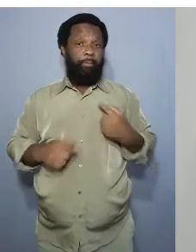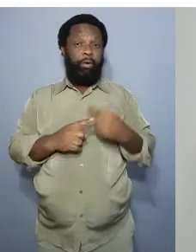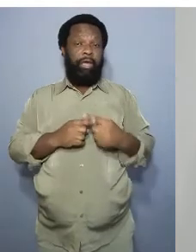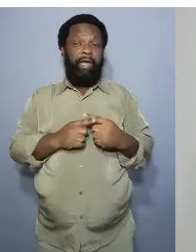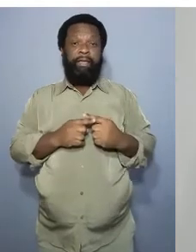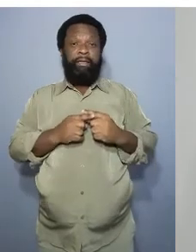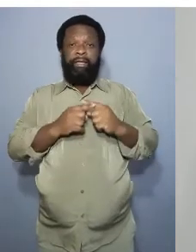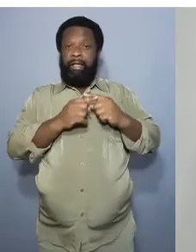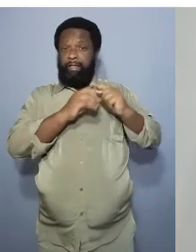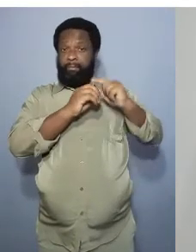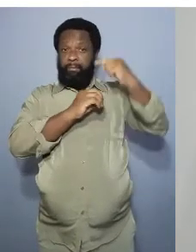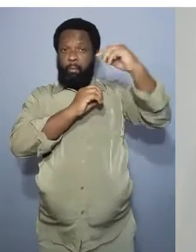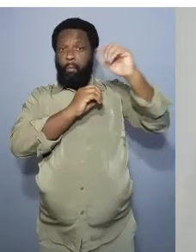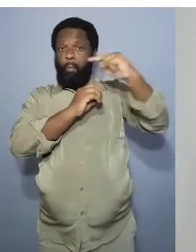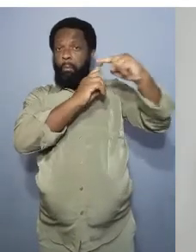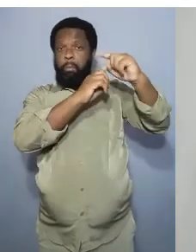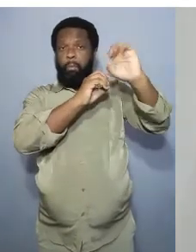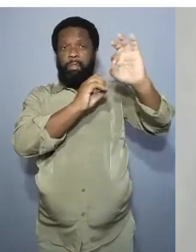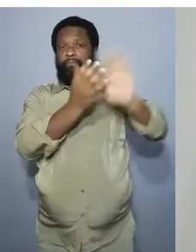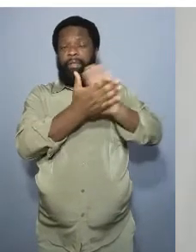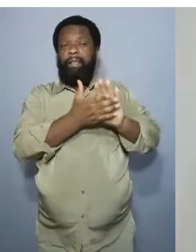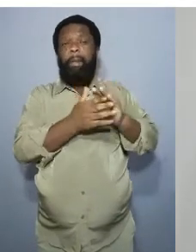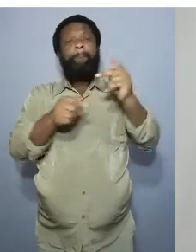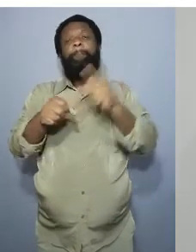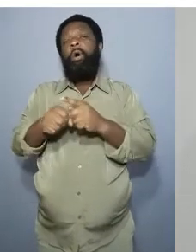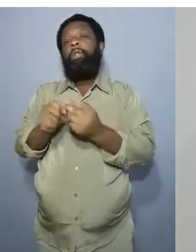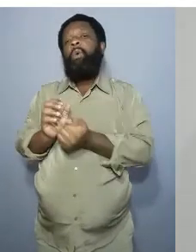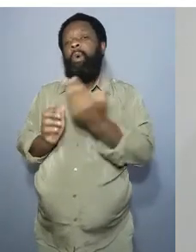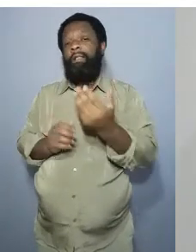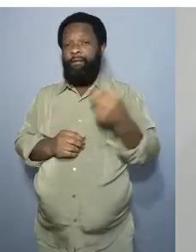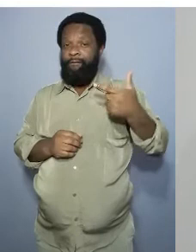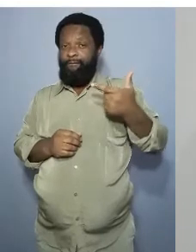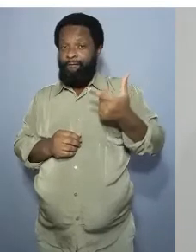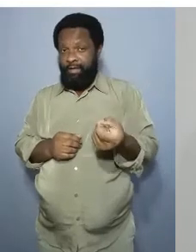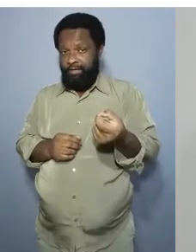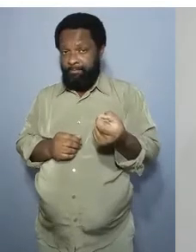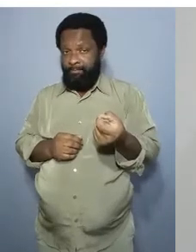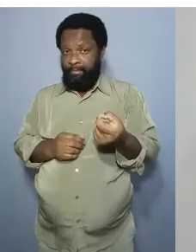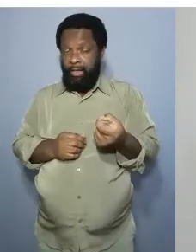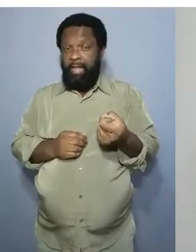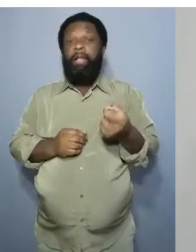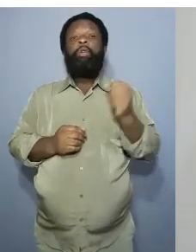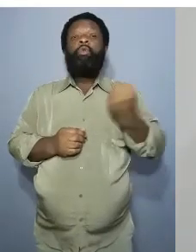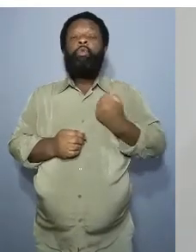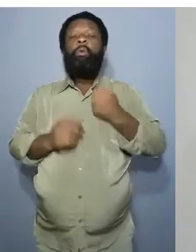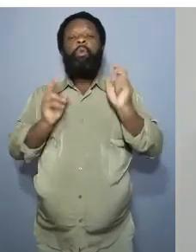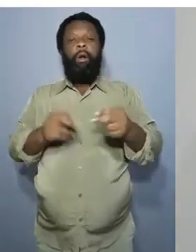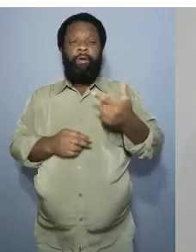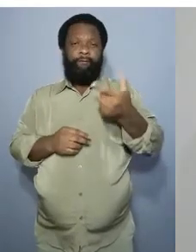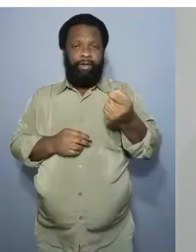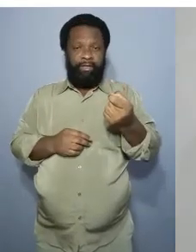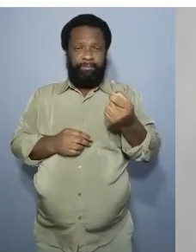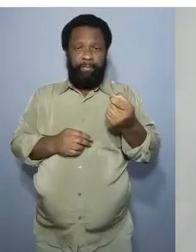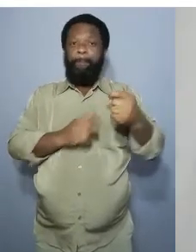Porque ele não tem nenhuma carga aqui em cima. Quantos prótons ele tem, pessoal? 20. 20 prótons, o número atômico